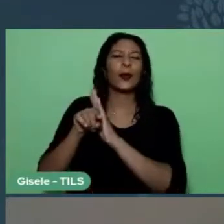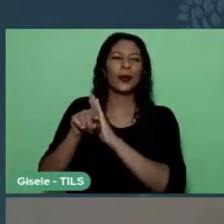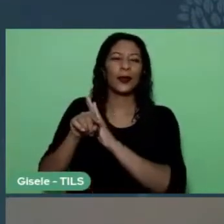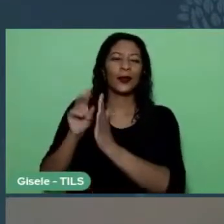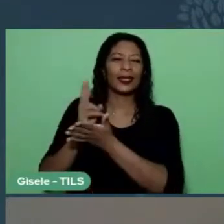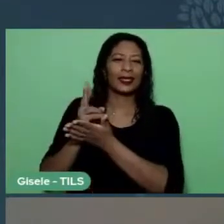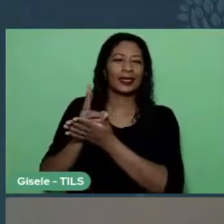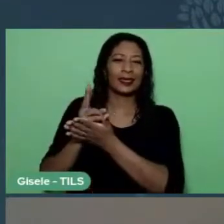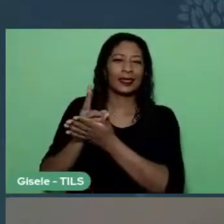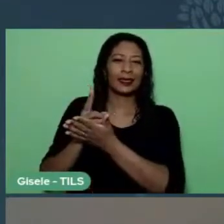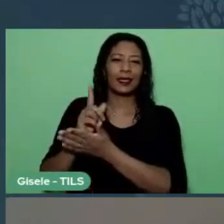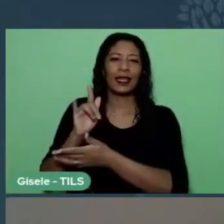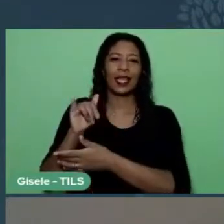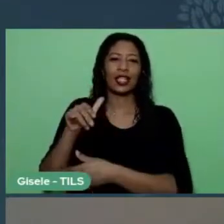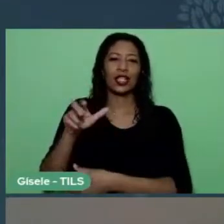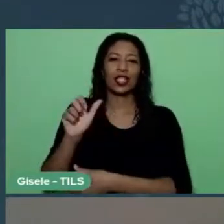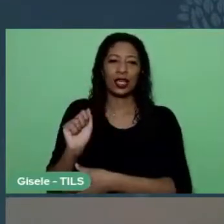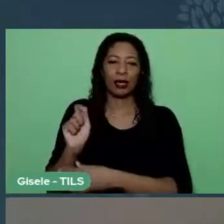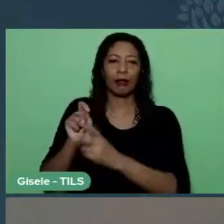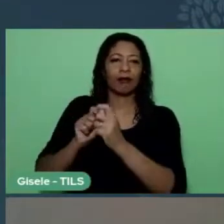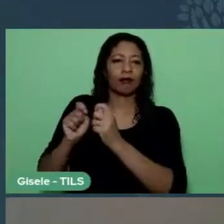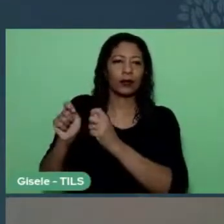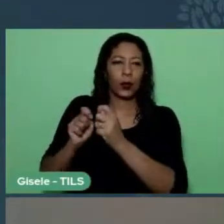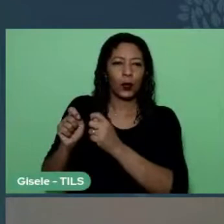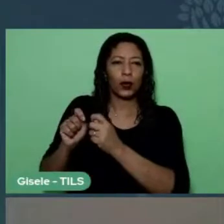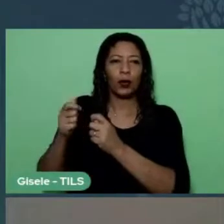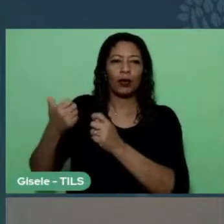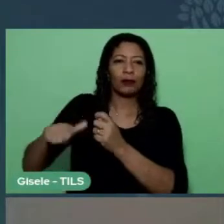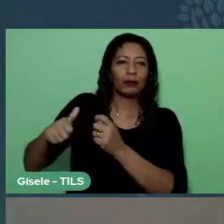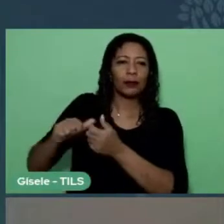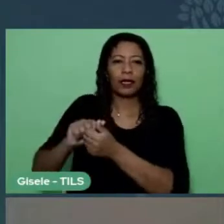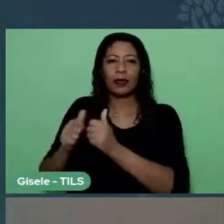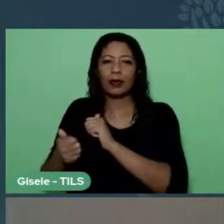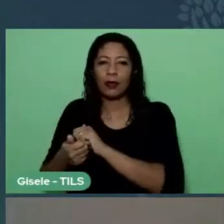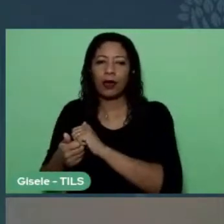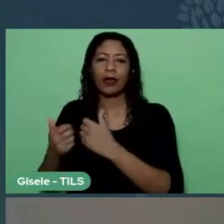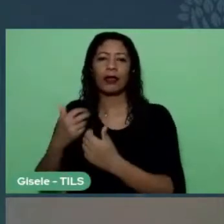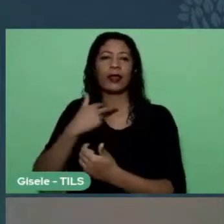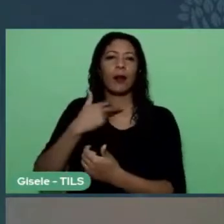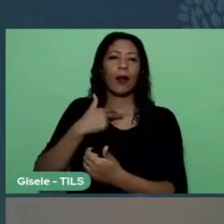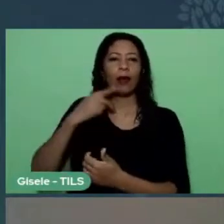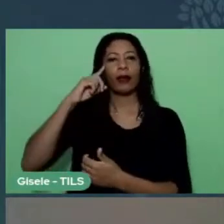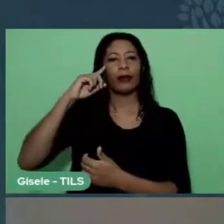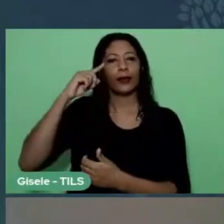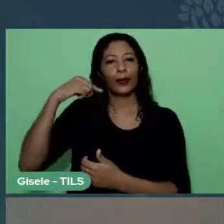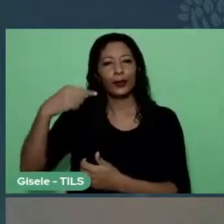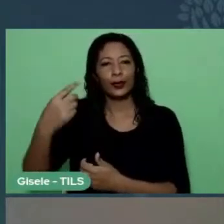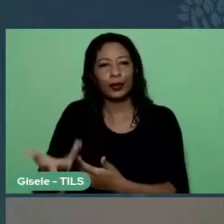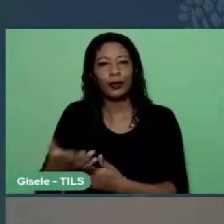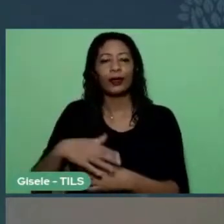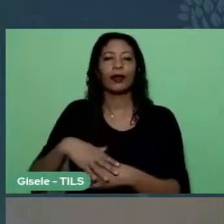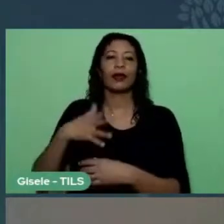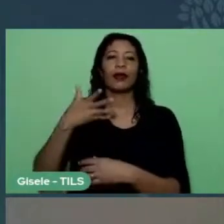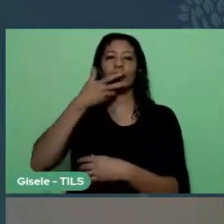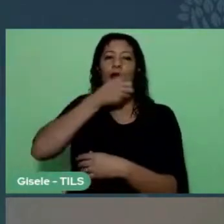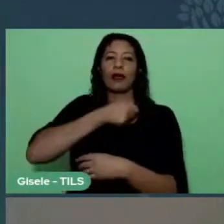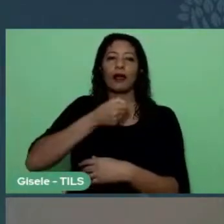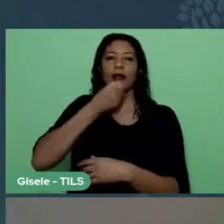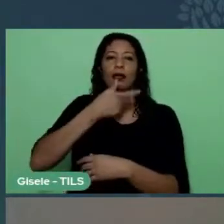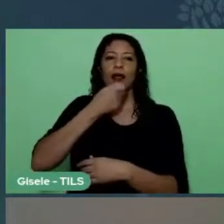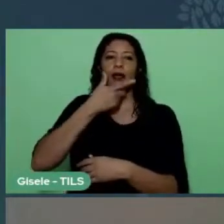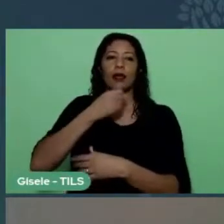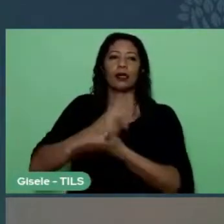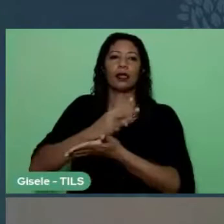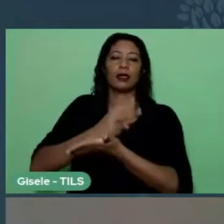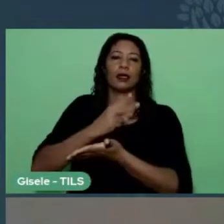comentou da Gina, de controle adequado. Então, não pode estar com sintoma diário, não tem que estar usando muito medicação de resgate, função pulmonar tem que estar